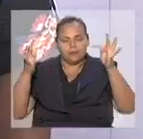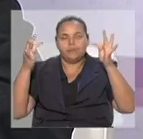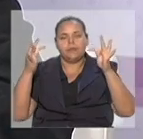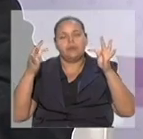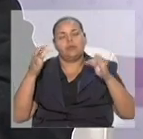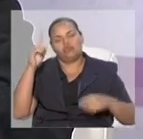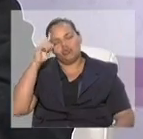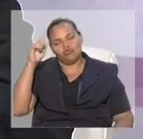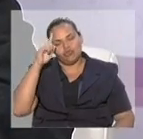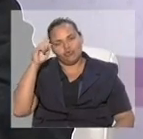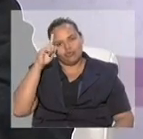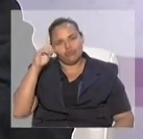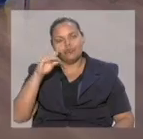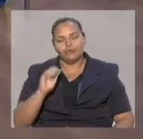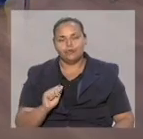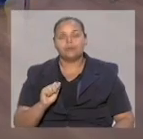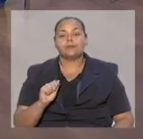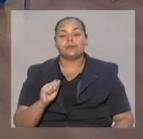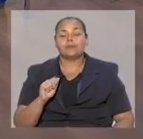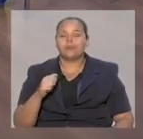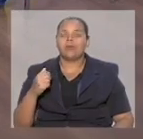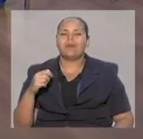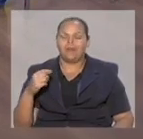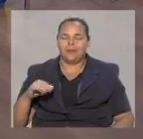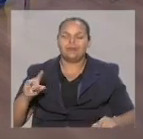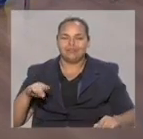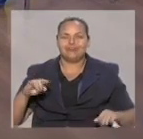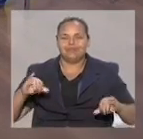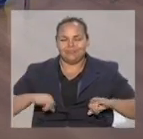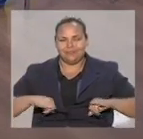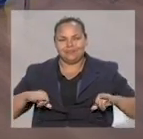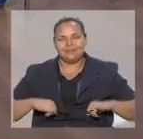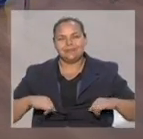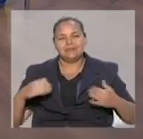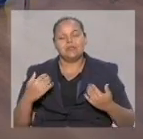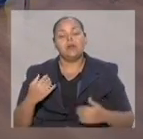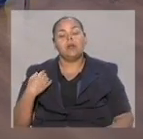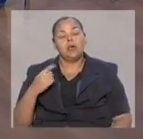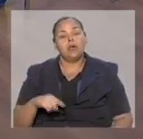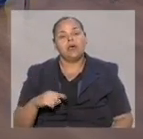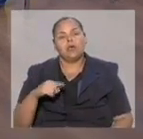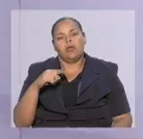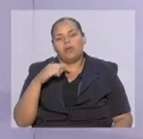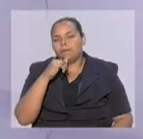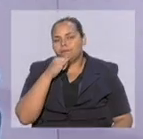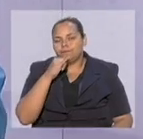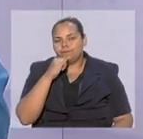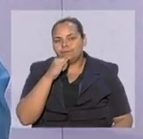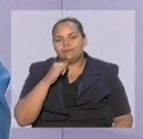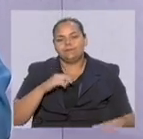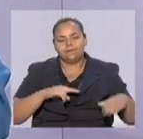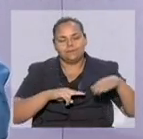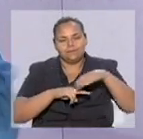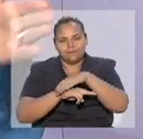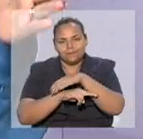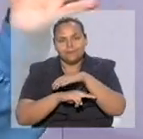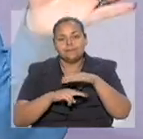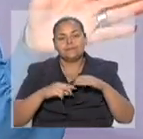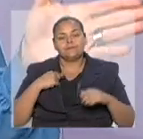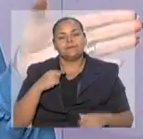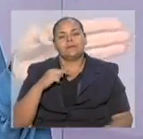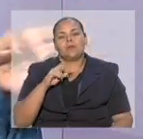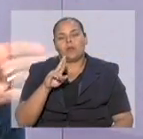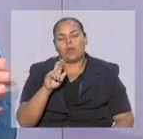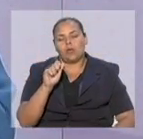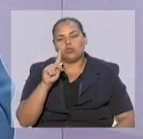repente, um tratamento que é diário. Né? Isso é um tormento. Na realidade, a radioterapia ela é feita 1 mês,